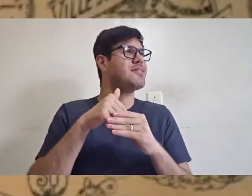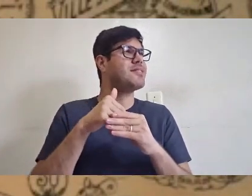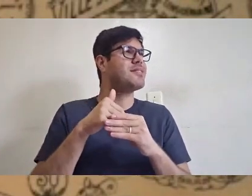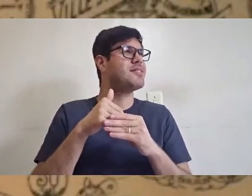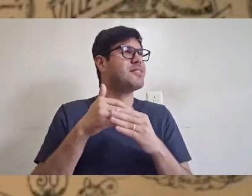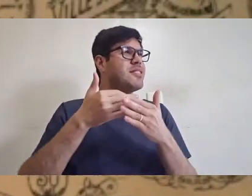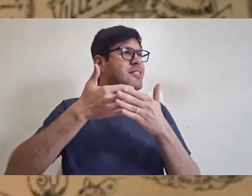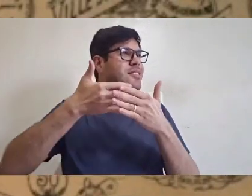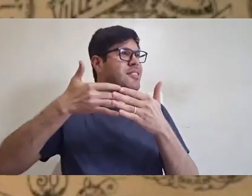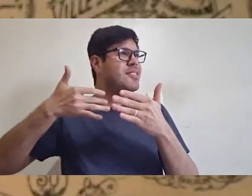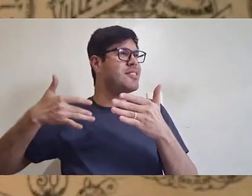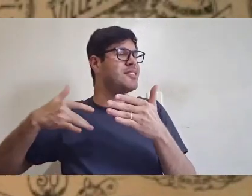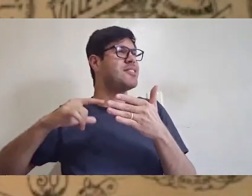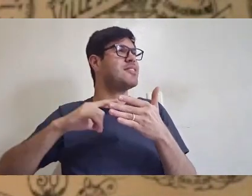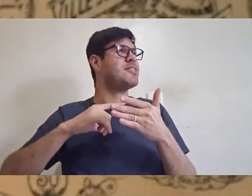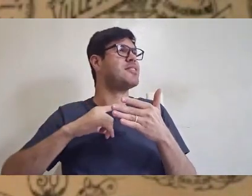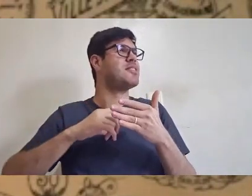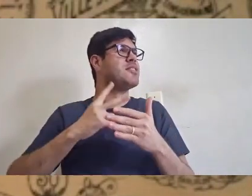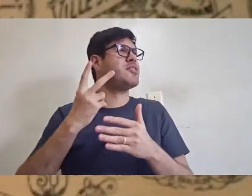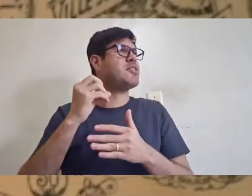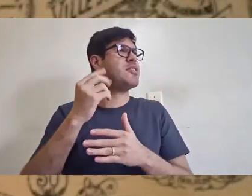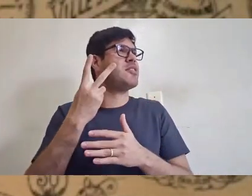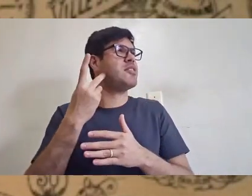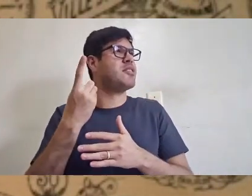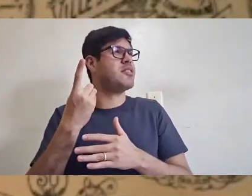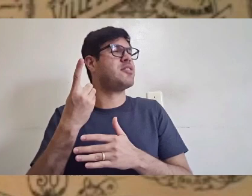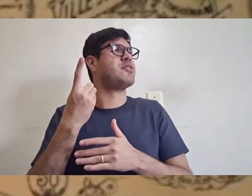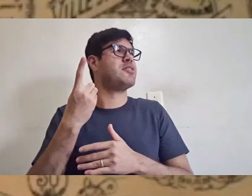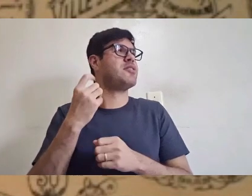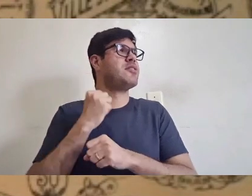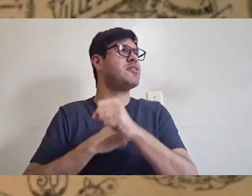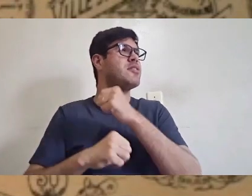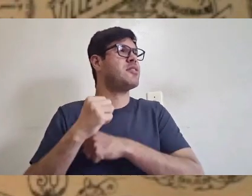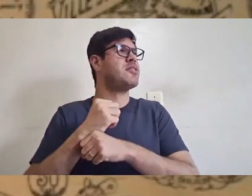em 2021, né? Que você acabou...